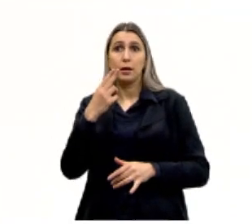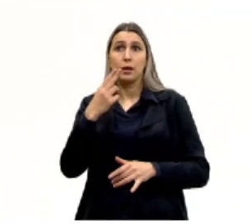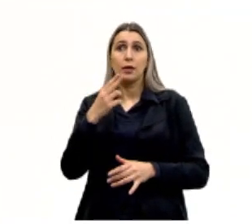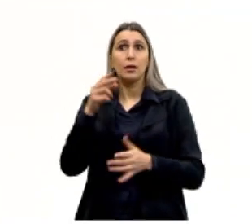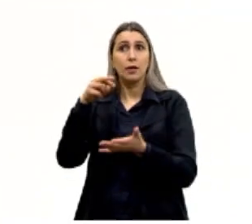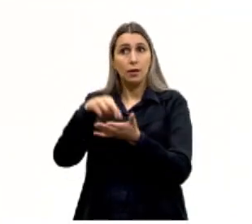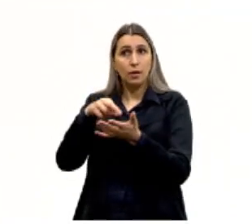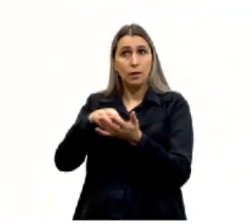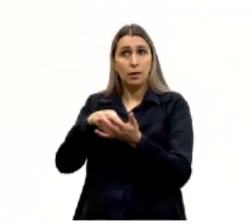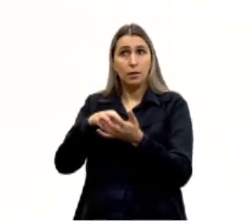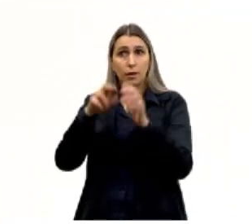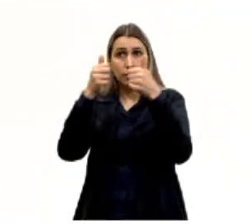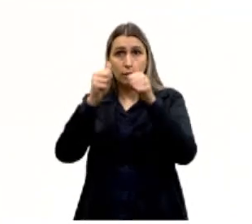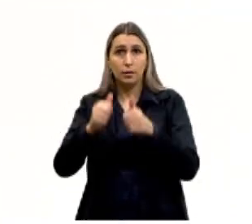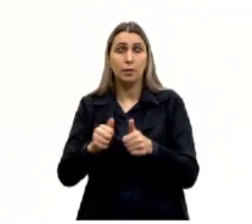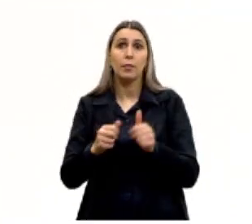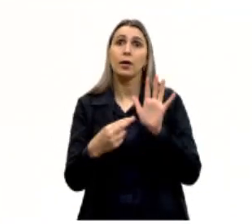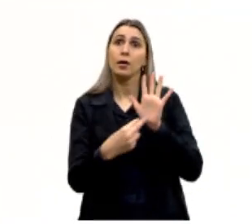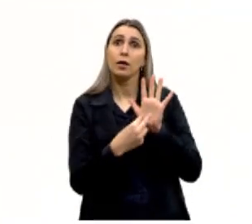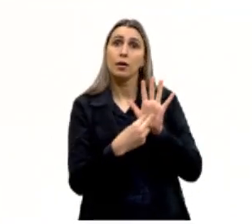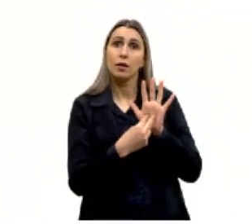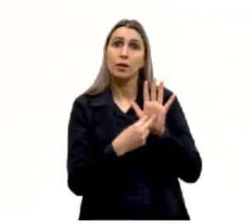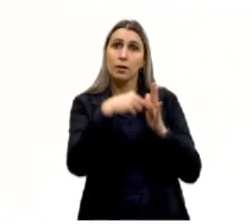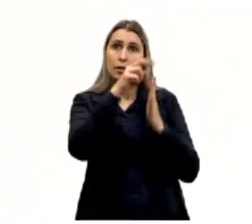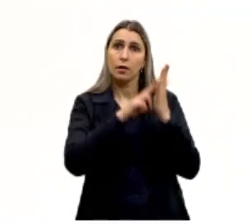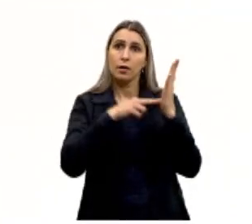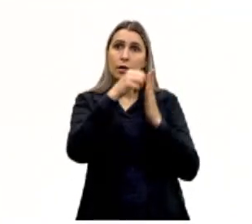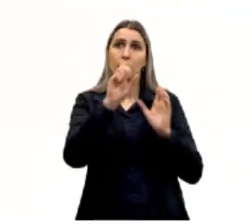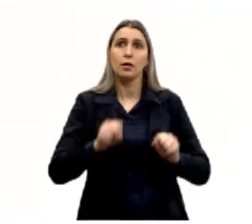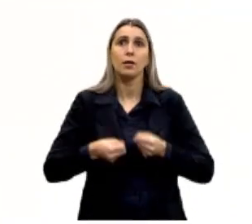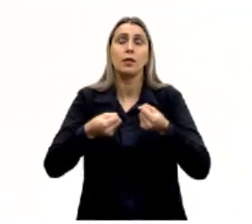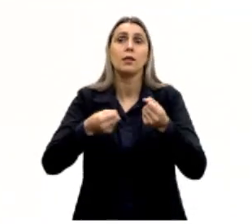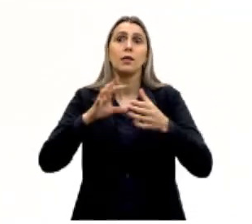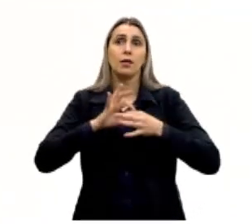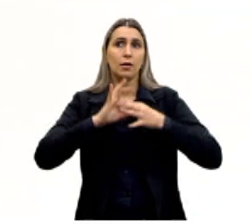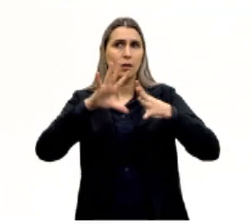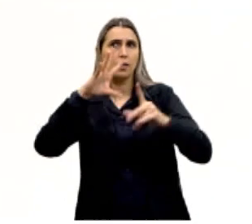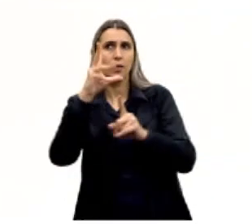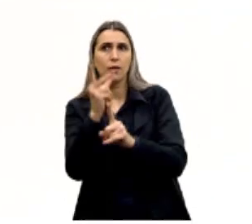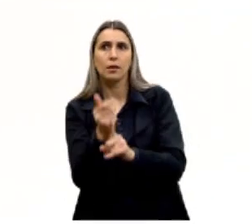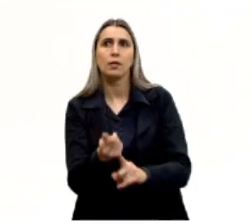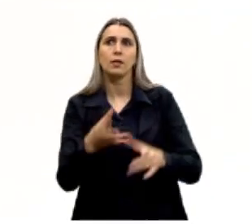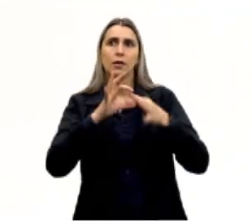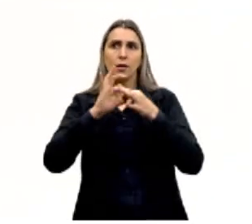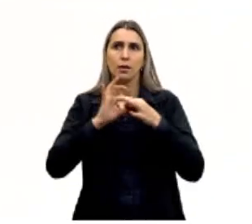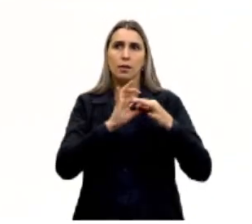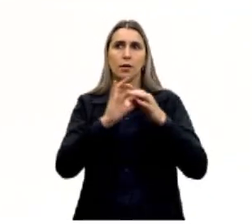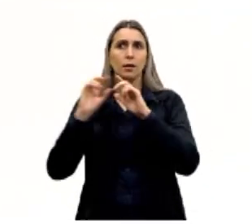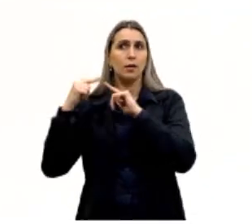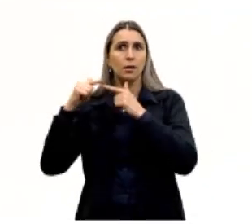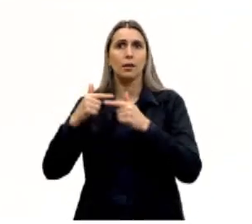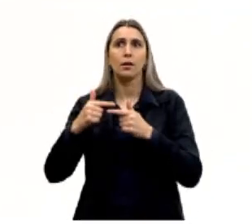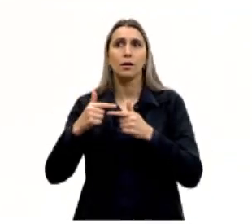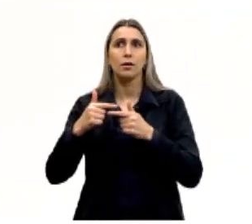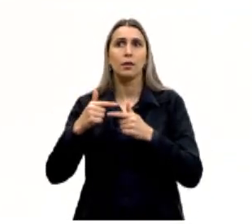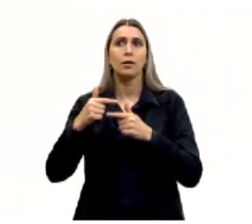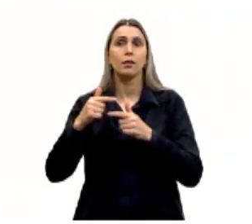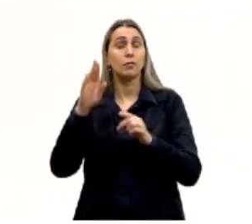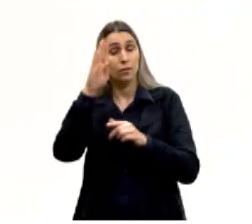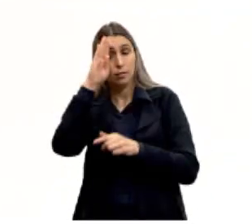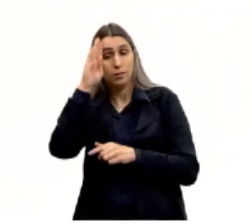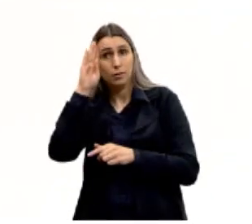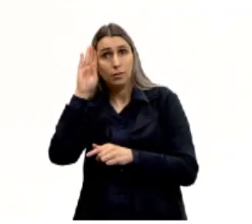à realidade nas figuras retratadas defendendo uma liberdade artística ligada à tradição